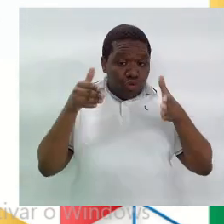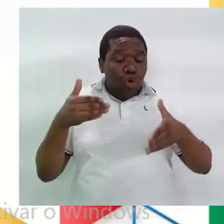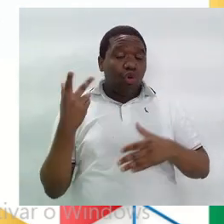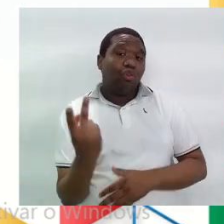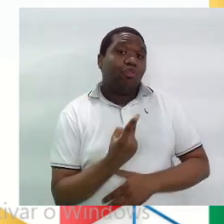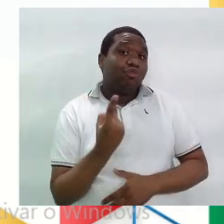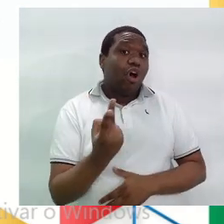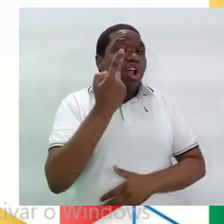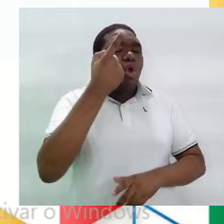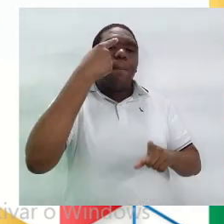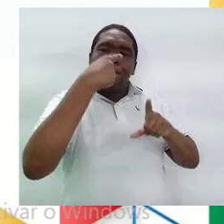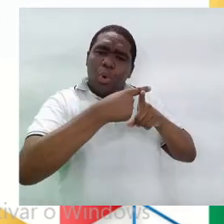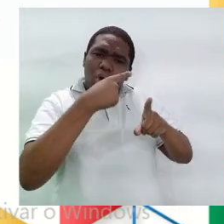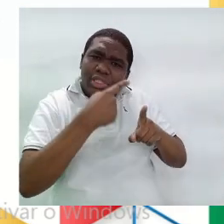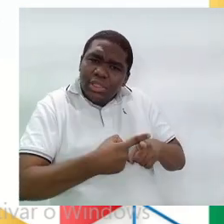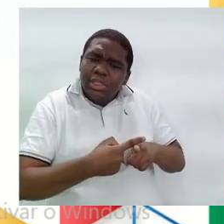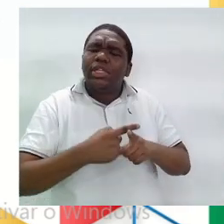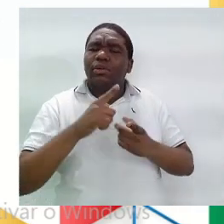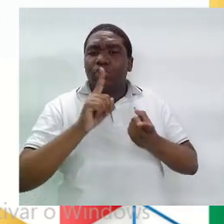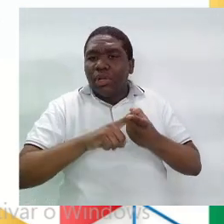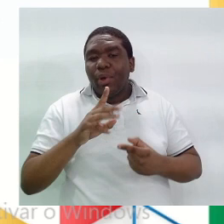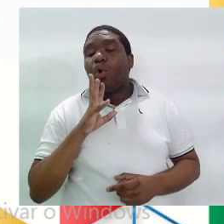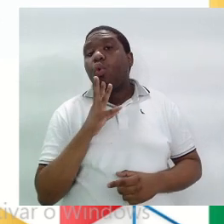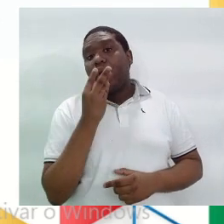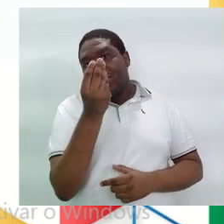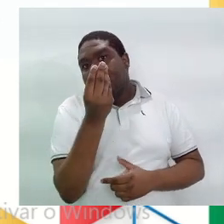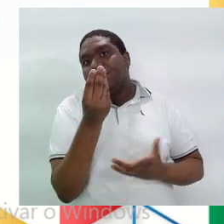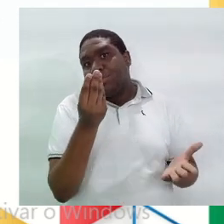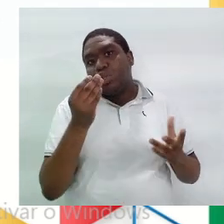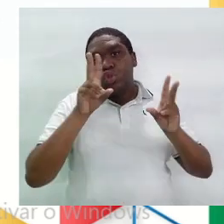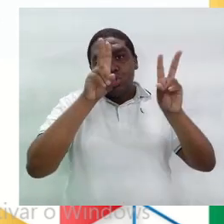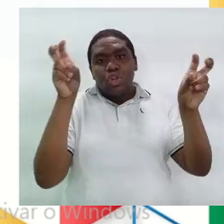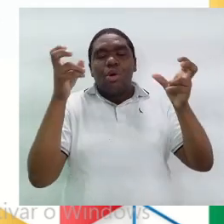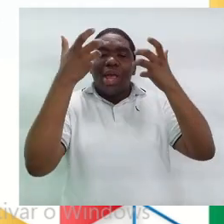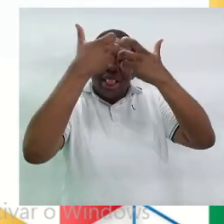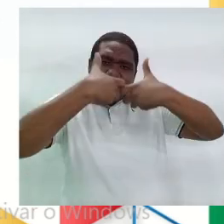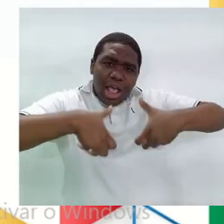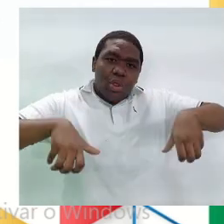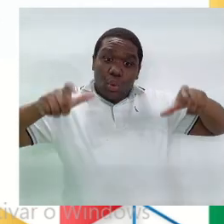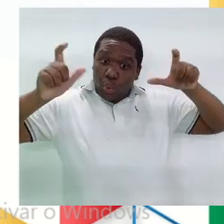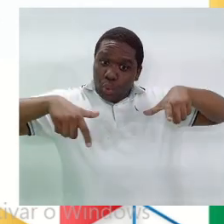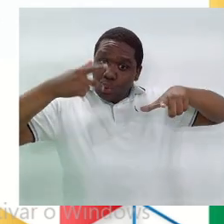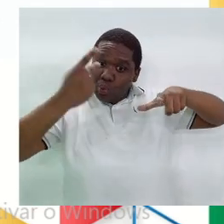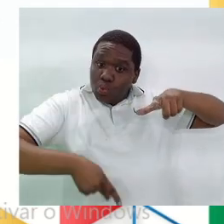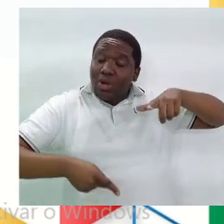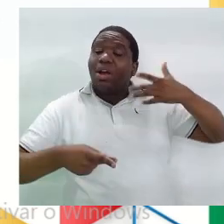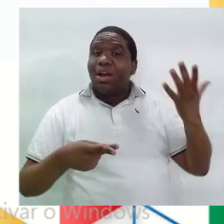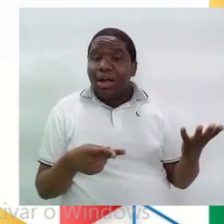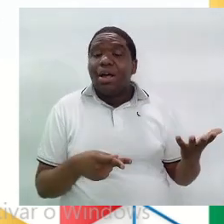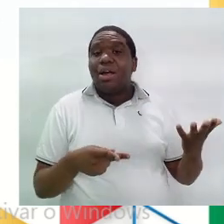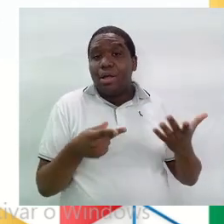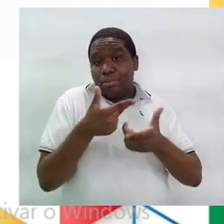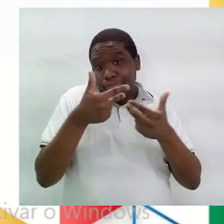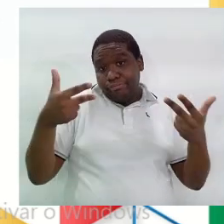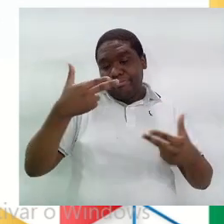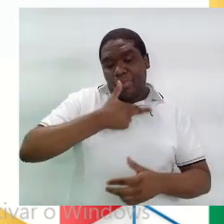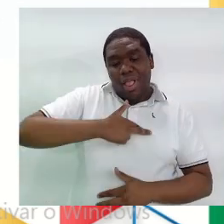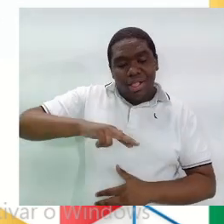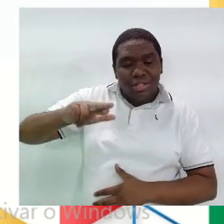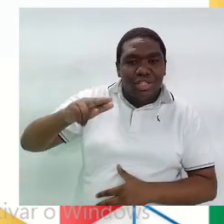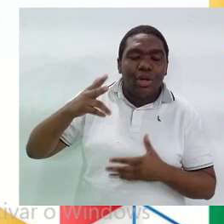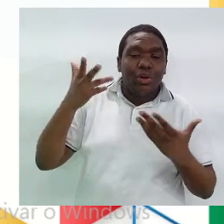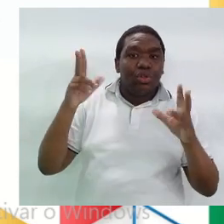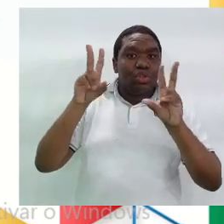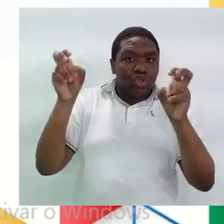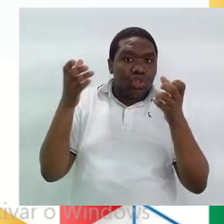valores positivos e o conhecimento sobre a natureza no lugar dos mistérios e ritos. Sobre isso,